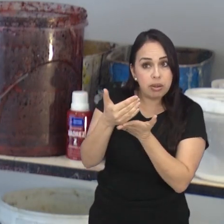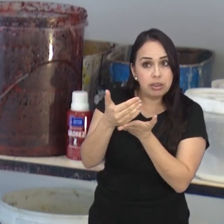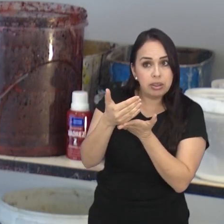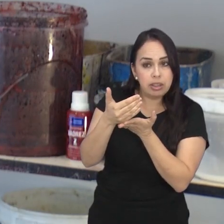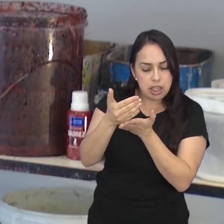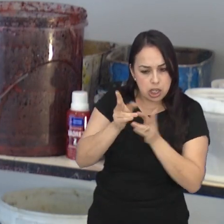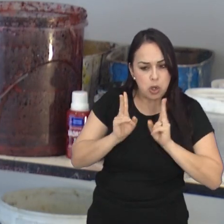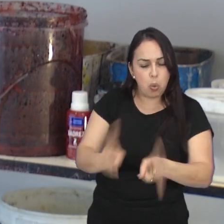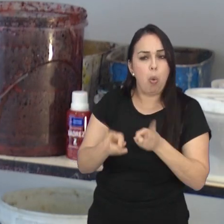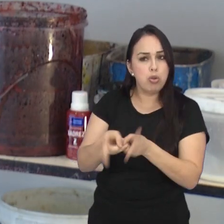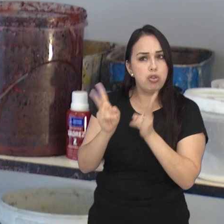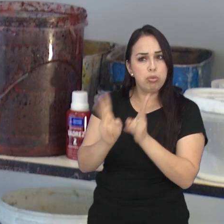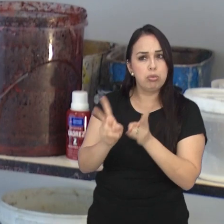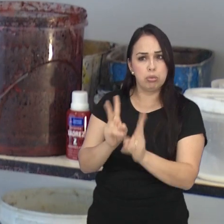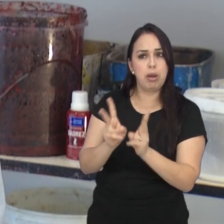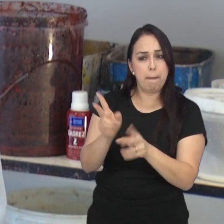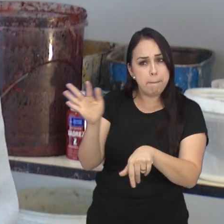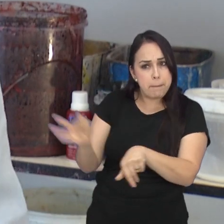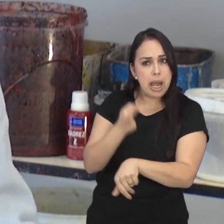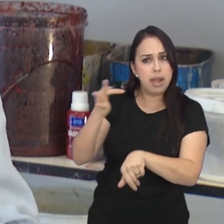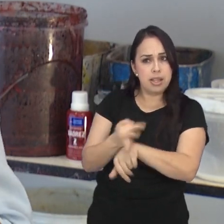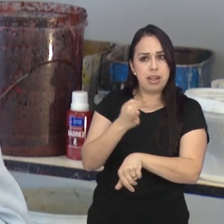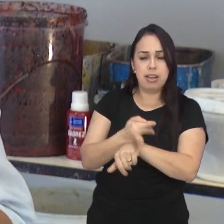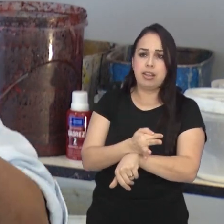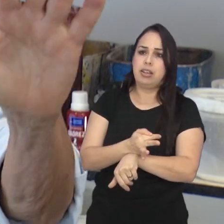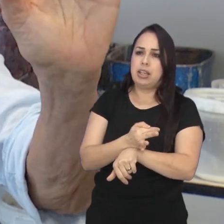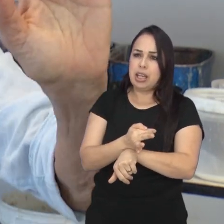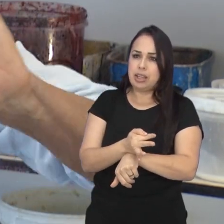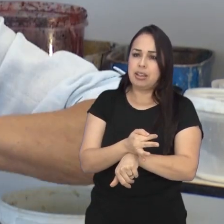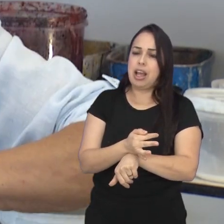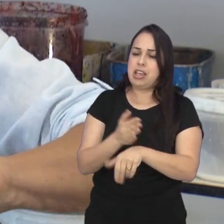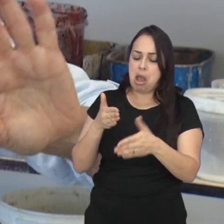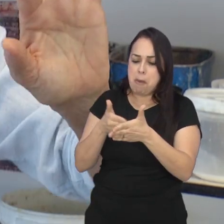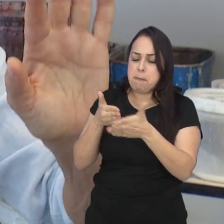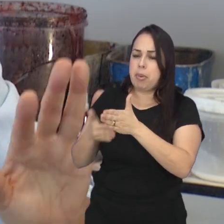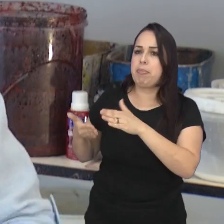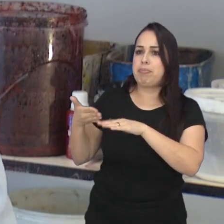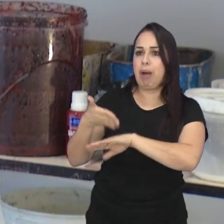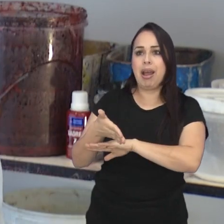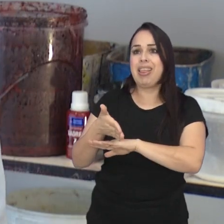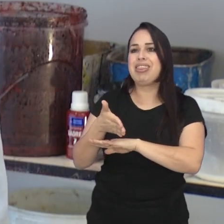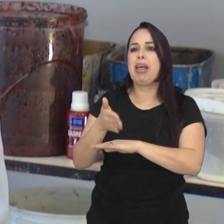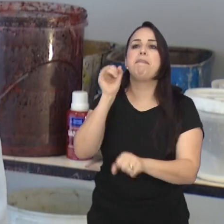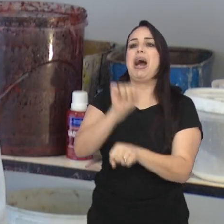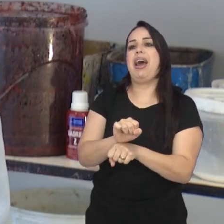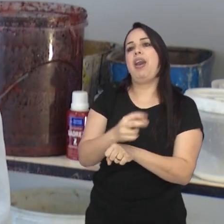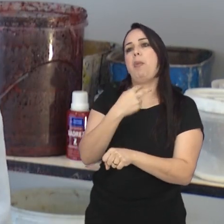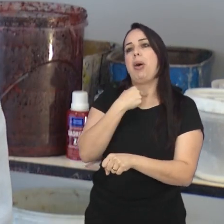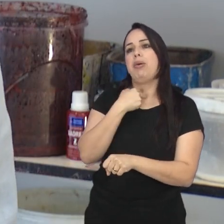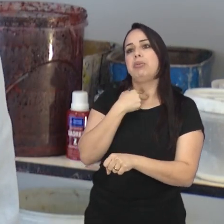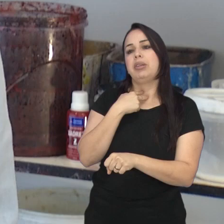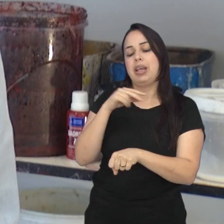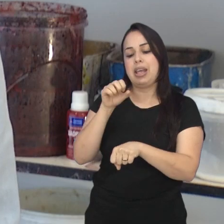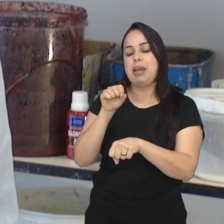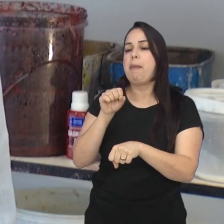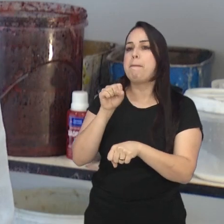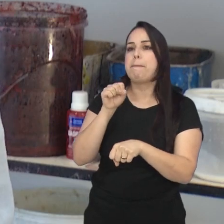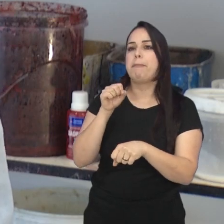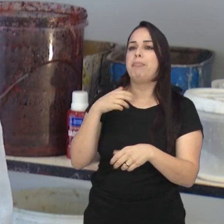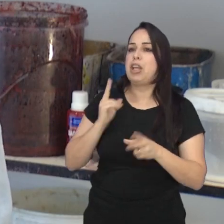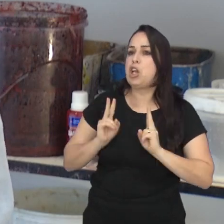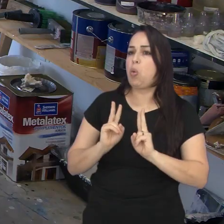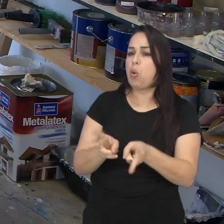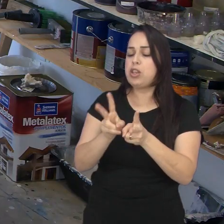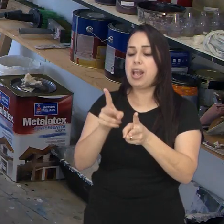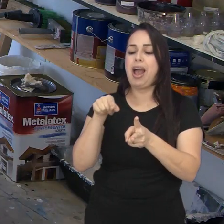começou, vai em frente, sabe? Sim. Vai vencendo as dificuldades e não para. Isso é muito importante.